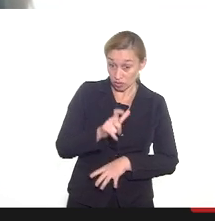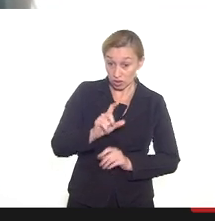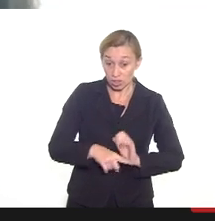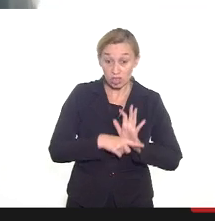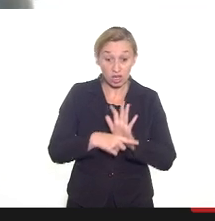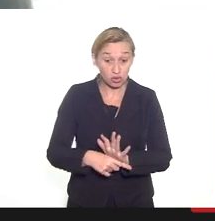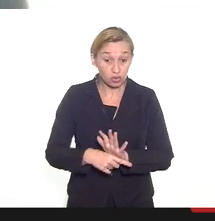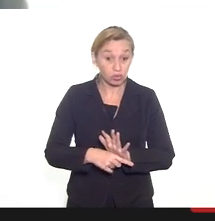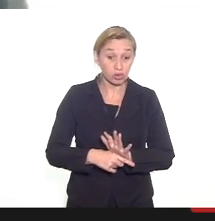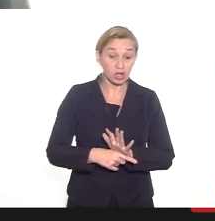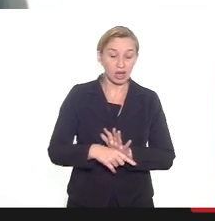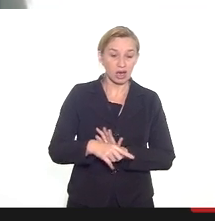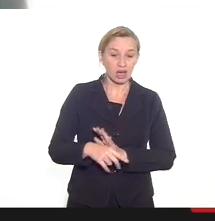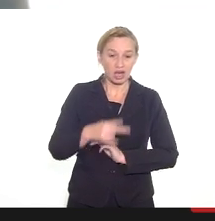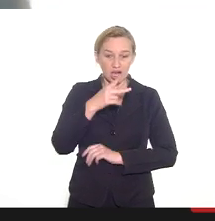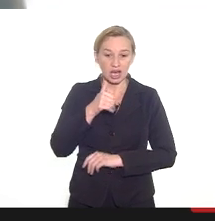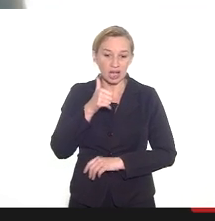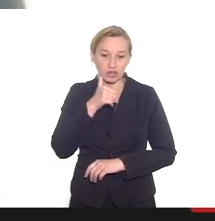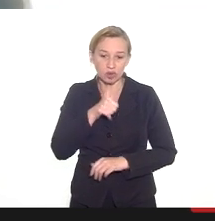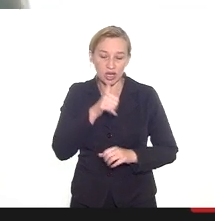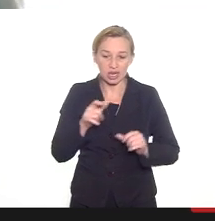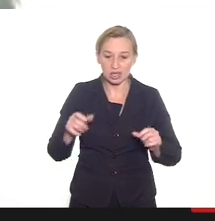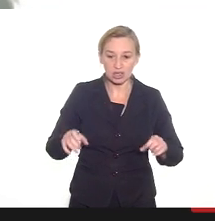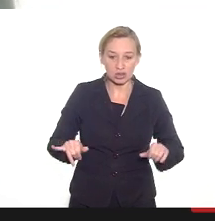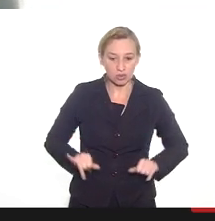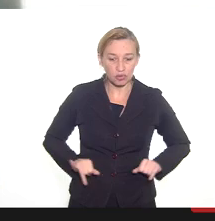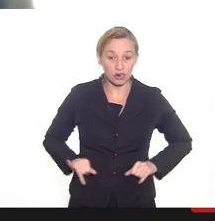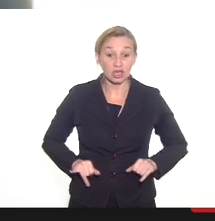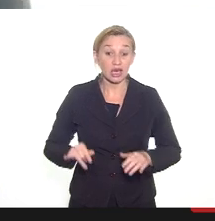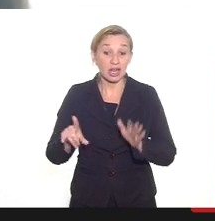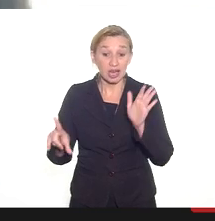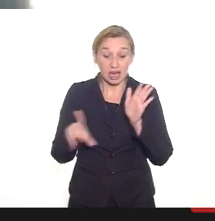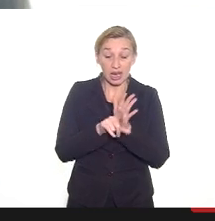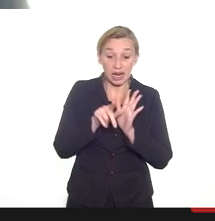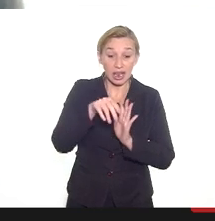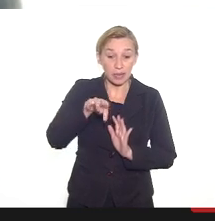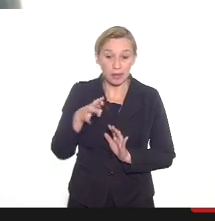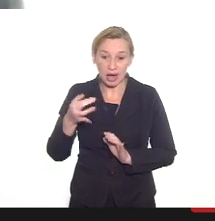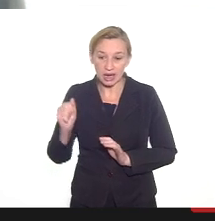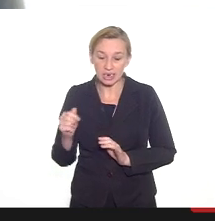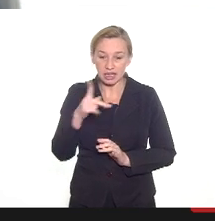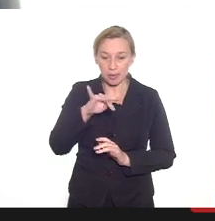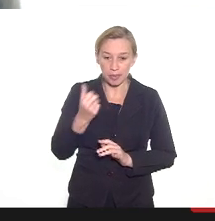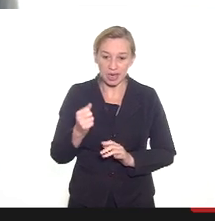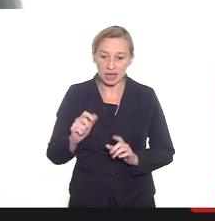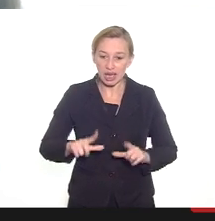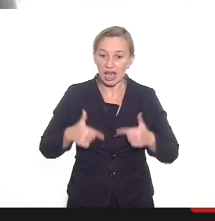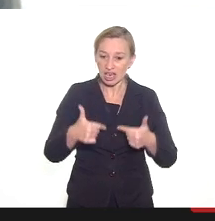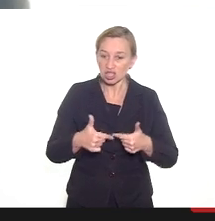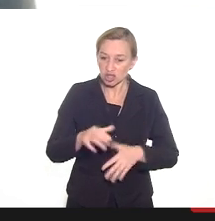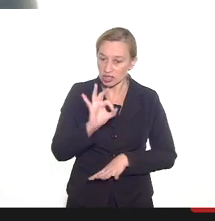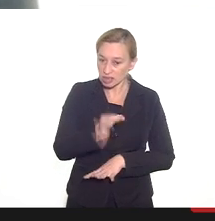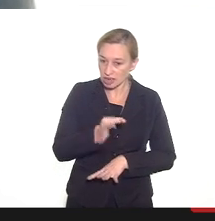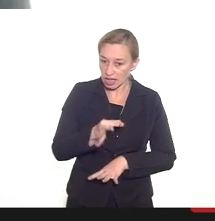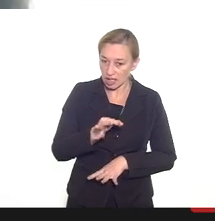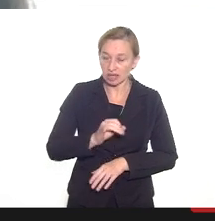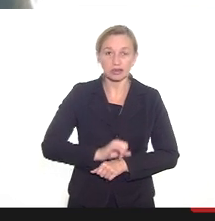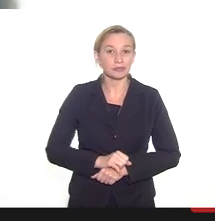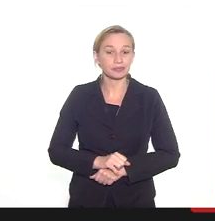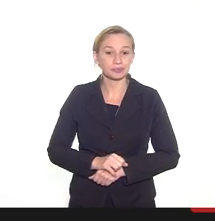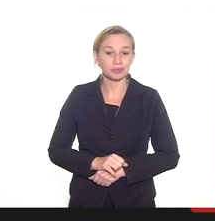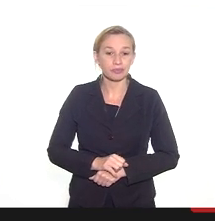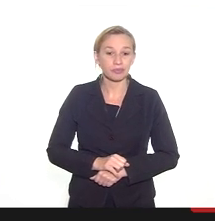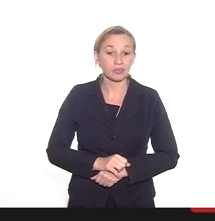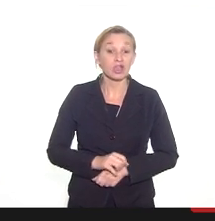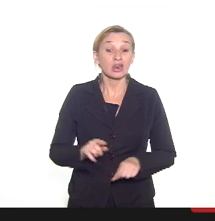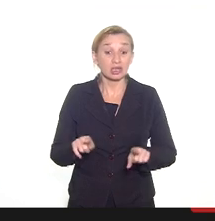à vítima, né? E o que a gente espera é que a Lei Maria da Penha seja implementada de forma e aplicada de forma integral,